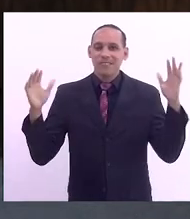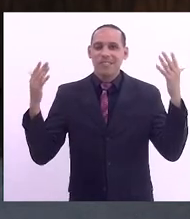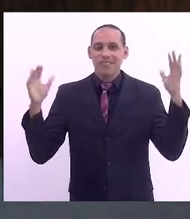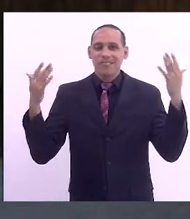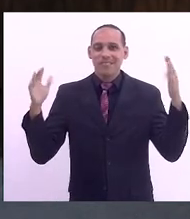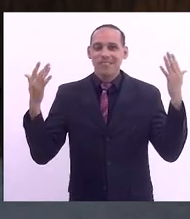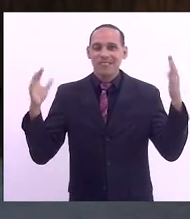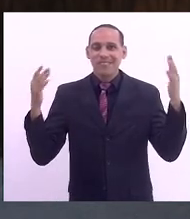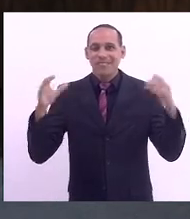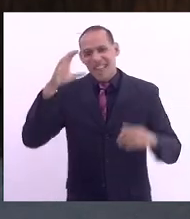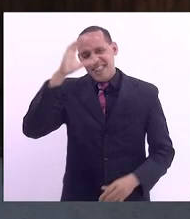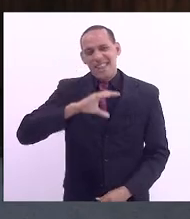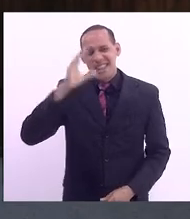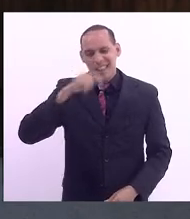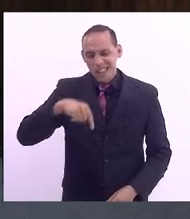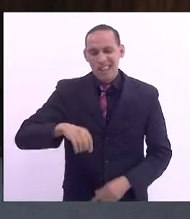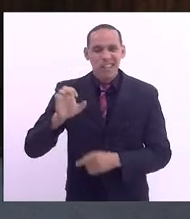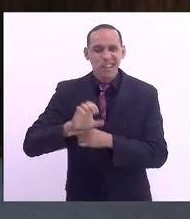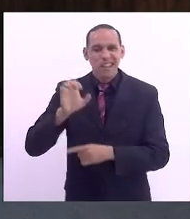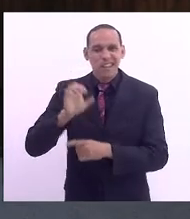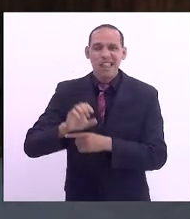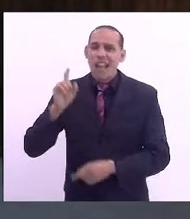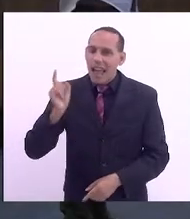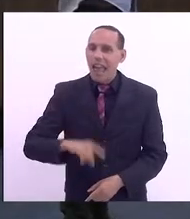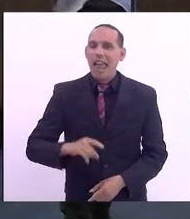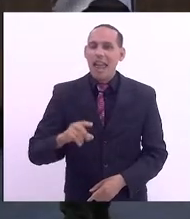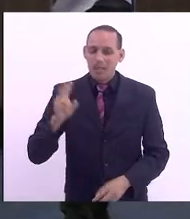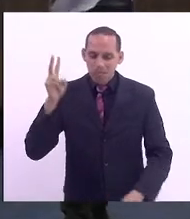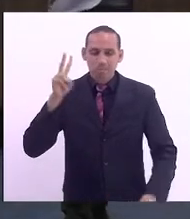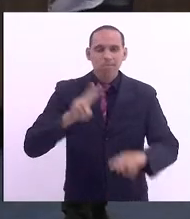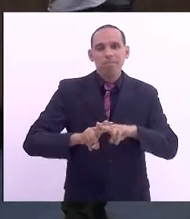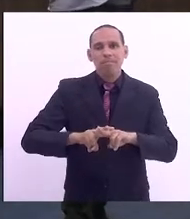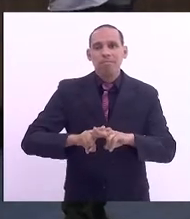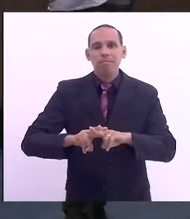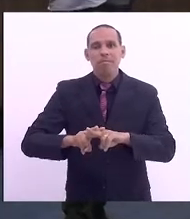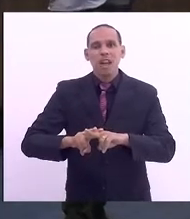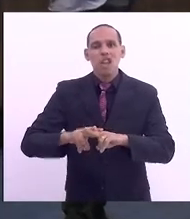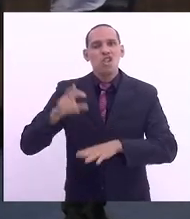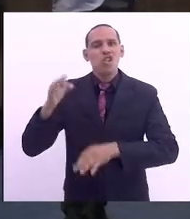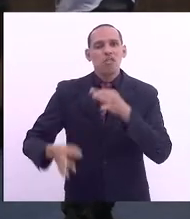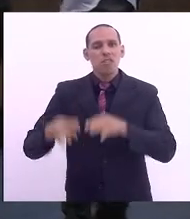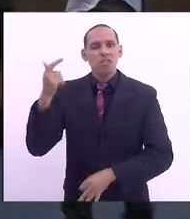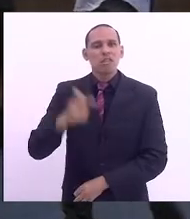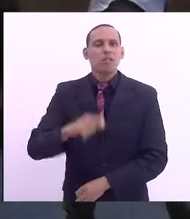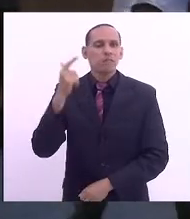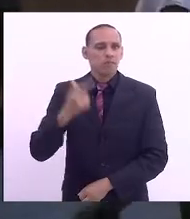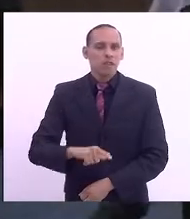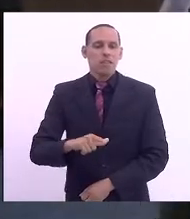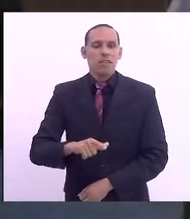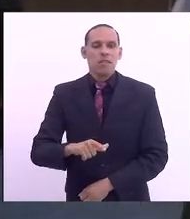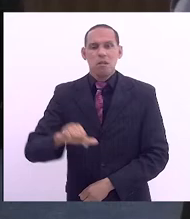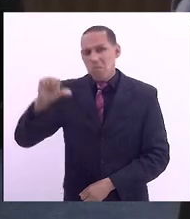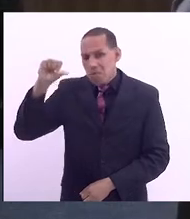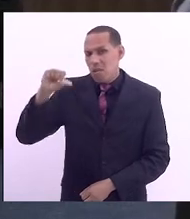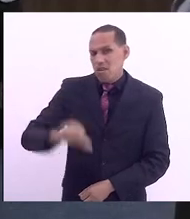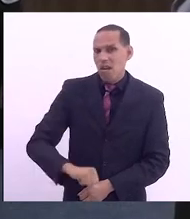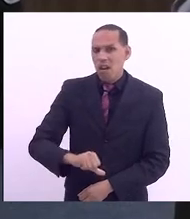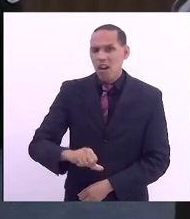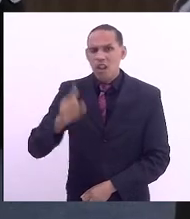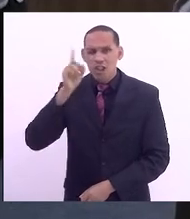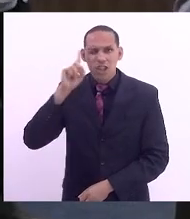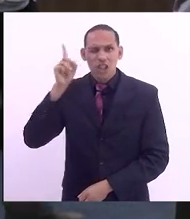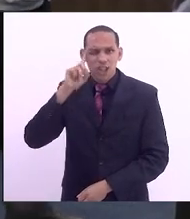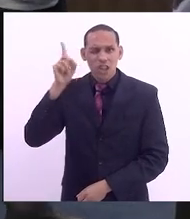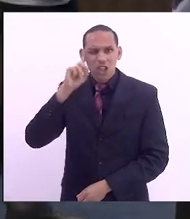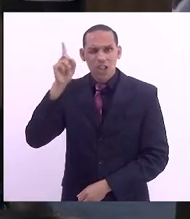Ser cidadão nesse estado é, infelizmente, ser preso injustamente e ainda ter que lidar com o dia a dia, ainda